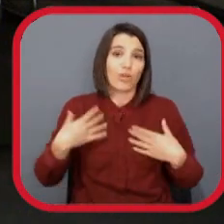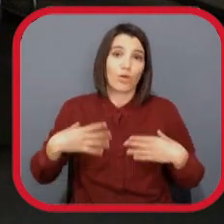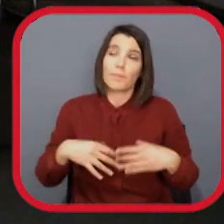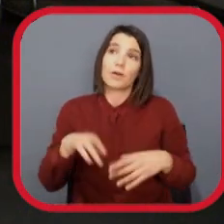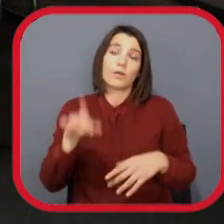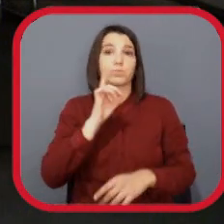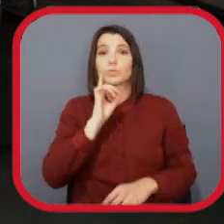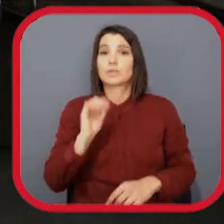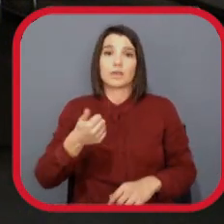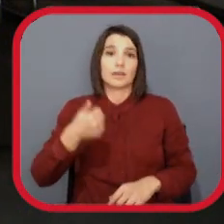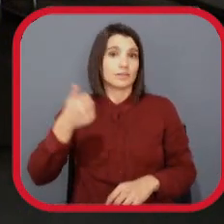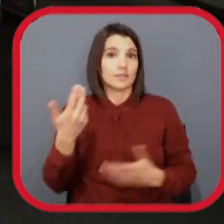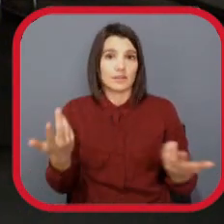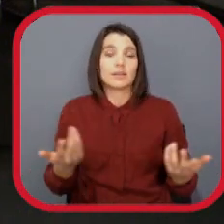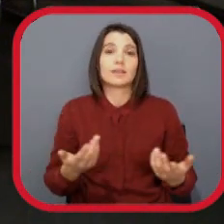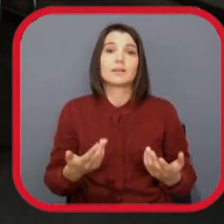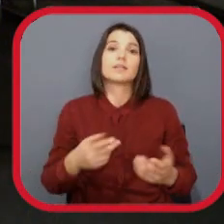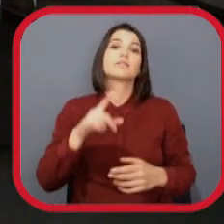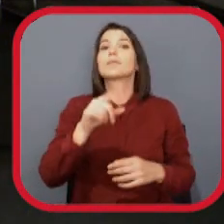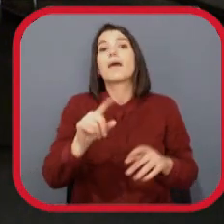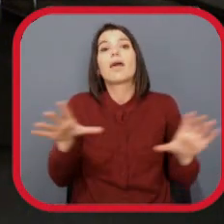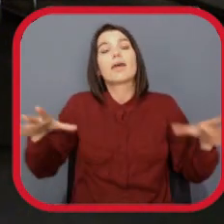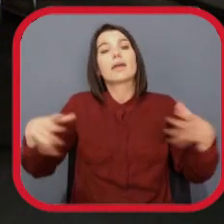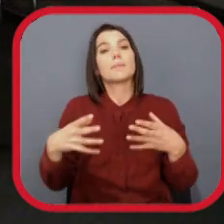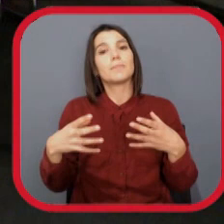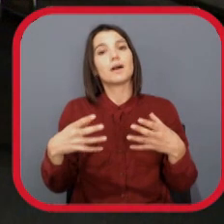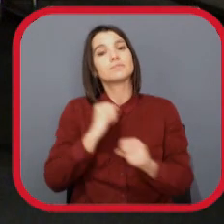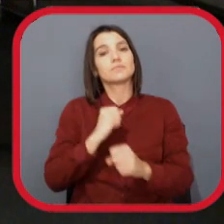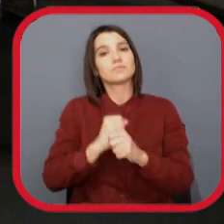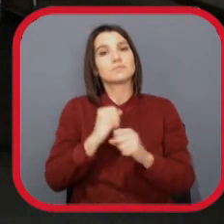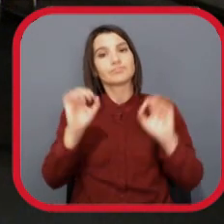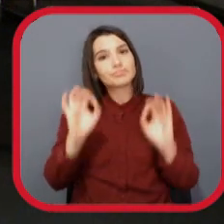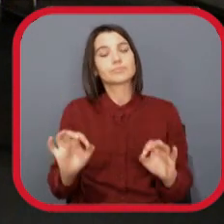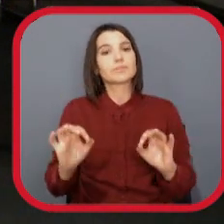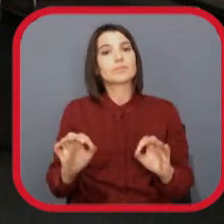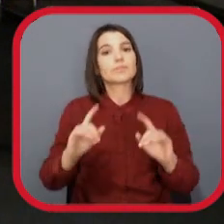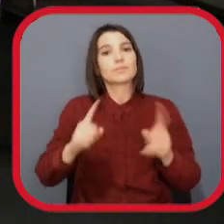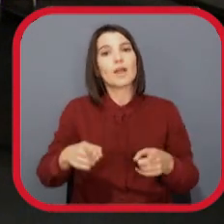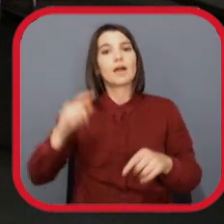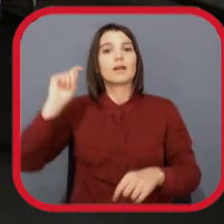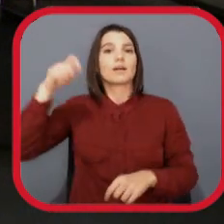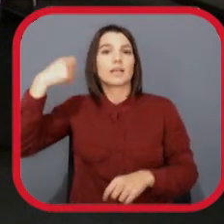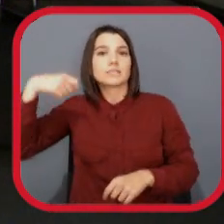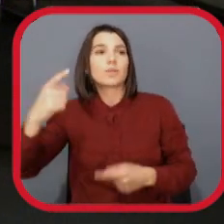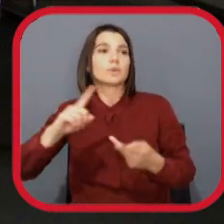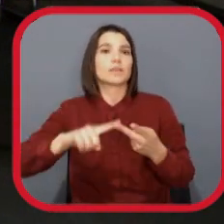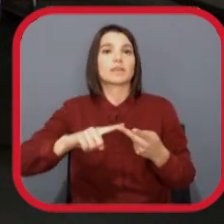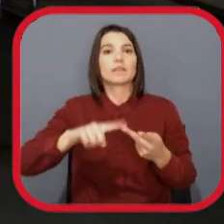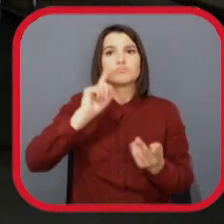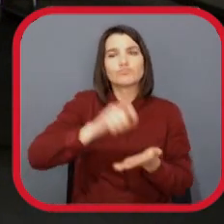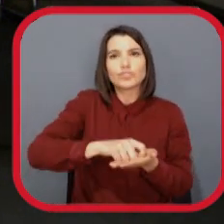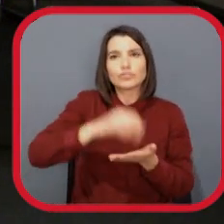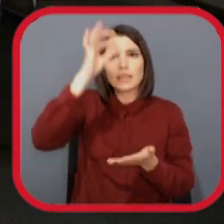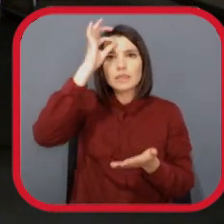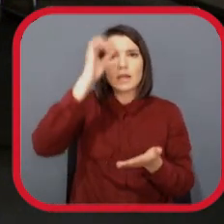do guarda-roupa, que é essencial. Depois temos a equipa de trabalho mesmo, que começa com o realizador, com